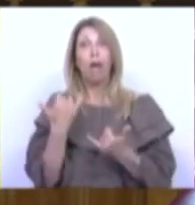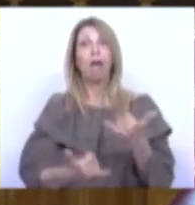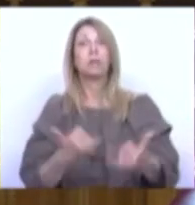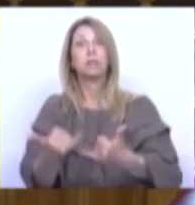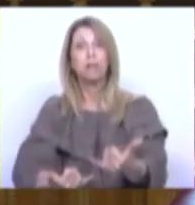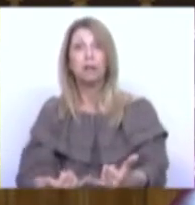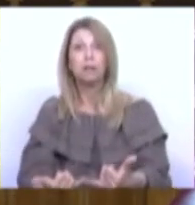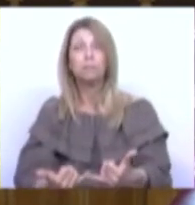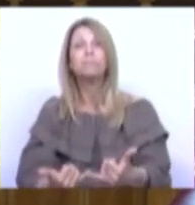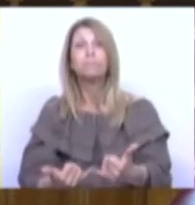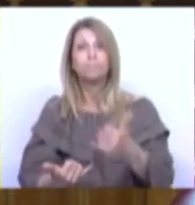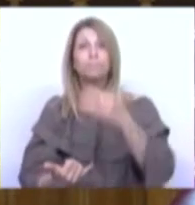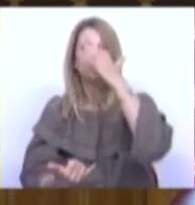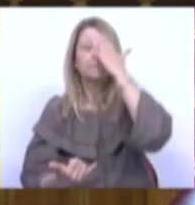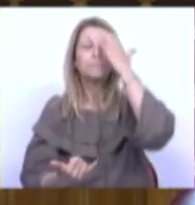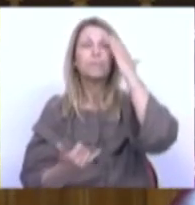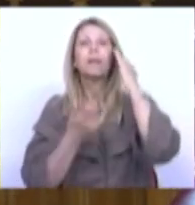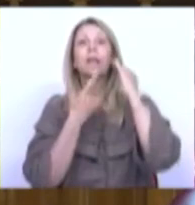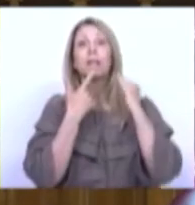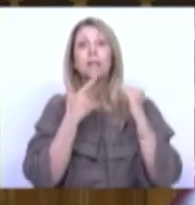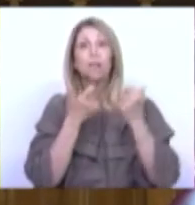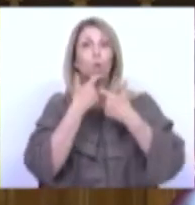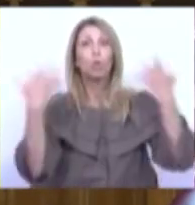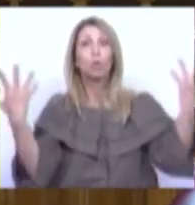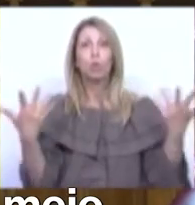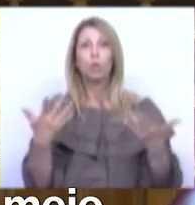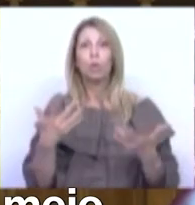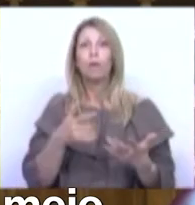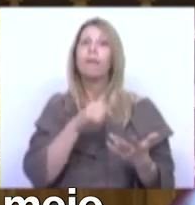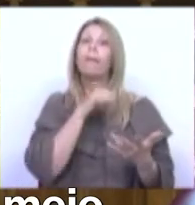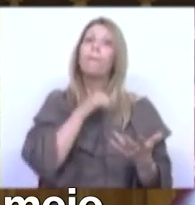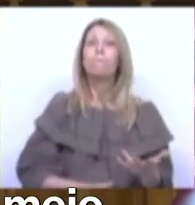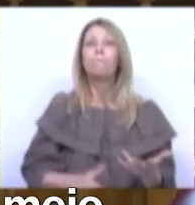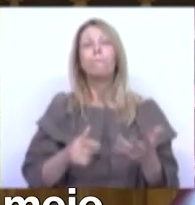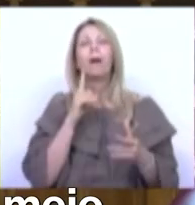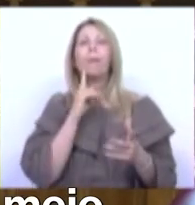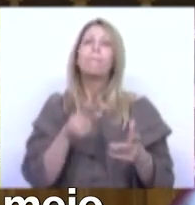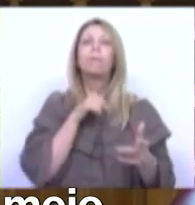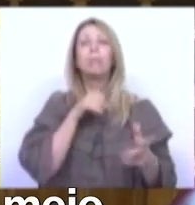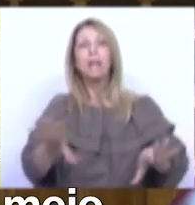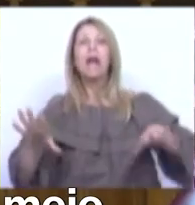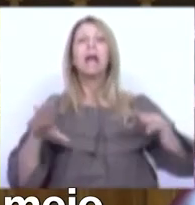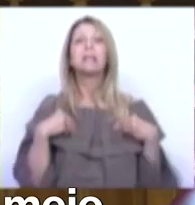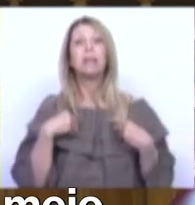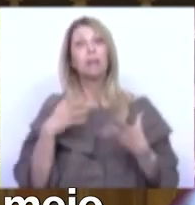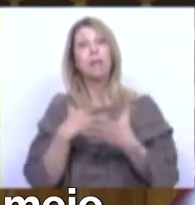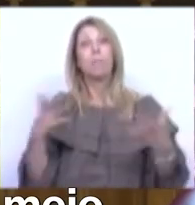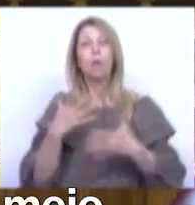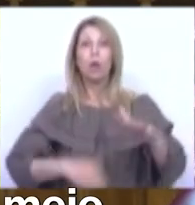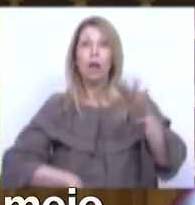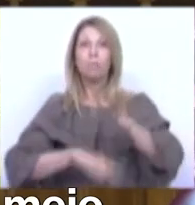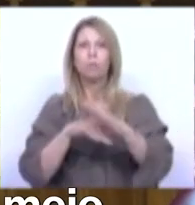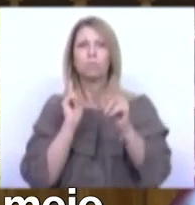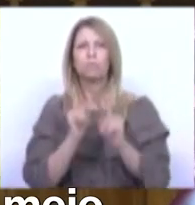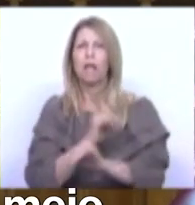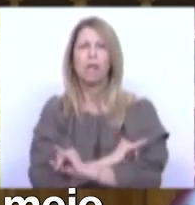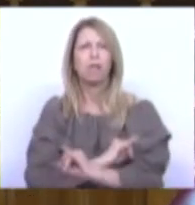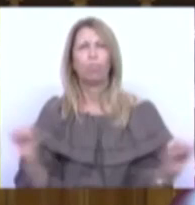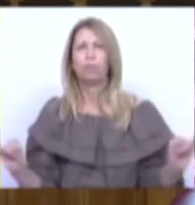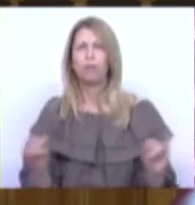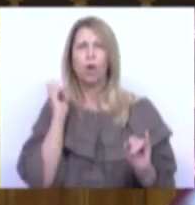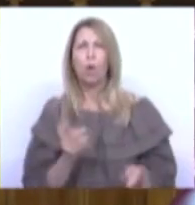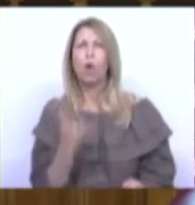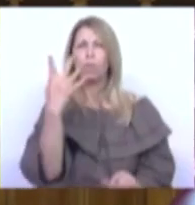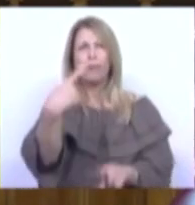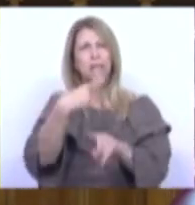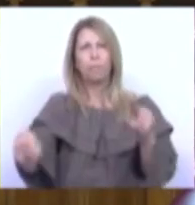está a dizer é que tudo se permitirá à maioria absoluta pelo que vier à frente. E eu creio que isso é inaceitável para os próximos 4 anos e meio